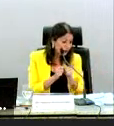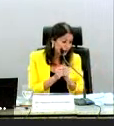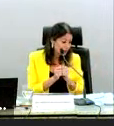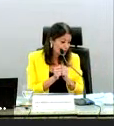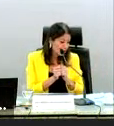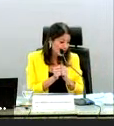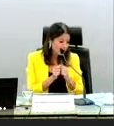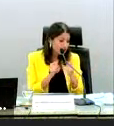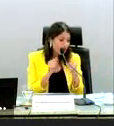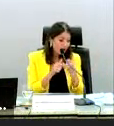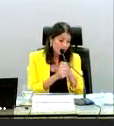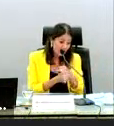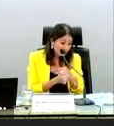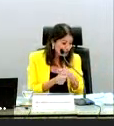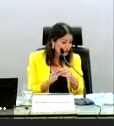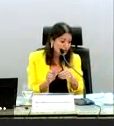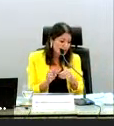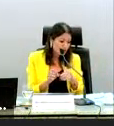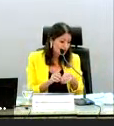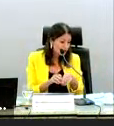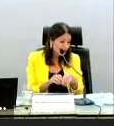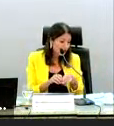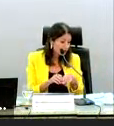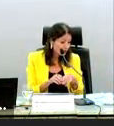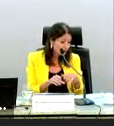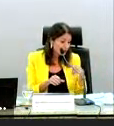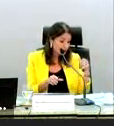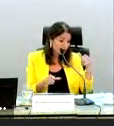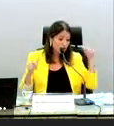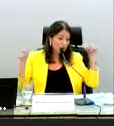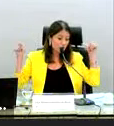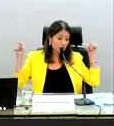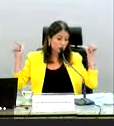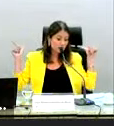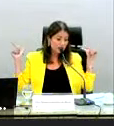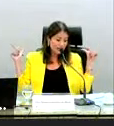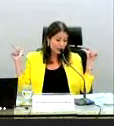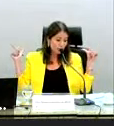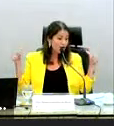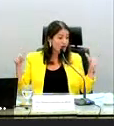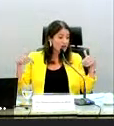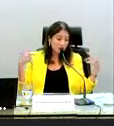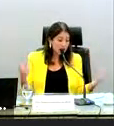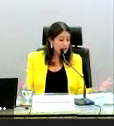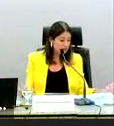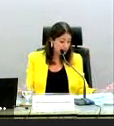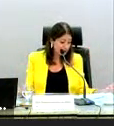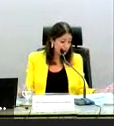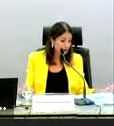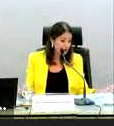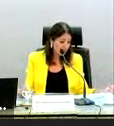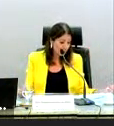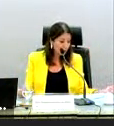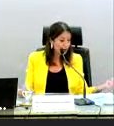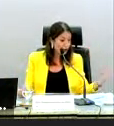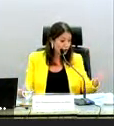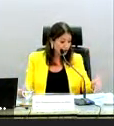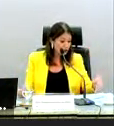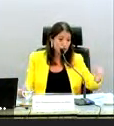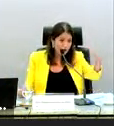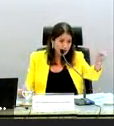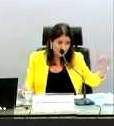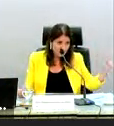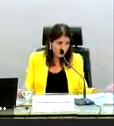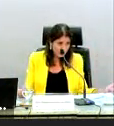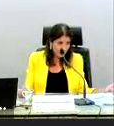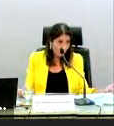impacta também para as mulheres, falta de assistência jurídica gratuita para as mulheres, sobretudo do interior, não têm acesso à defensoria pública, como têm